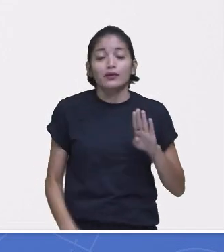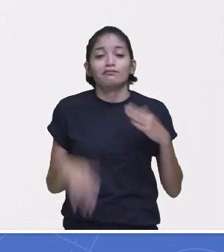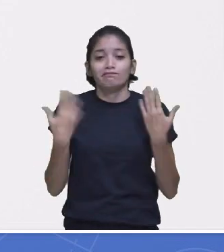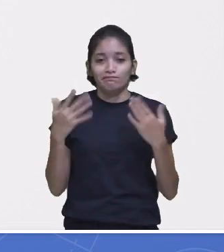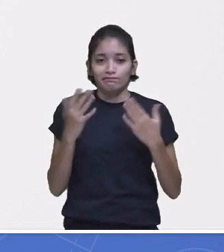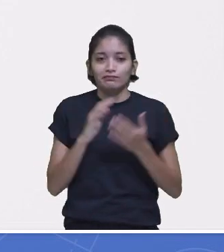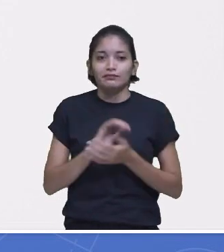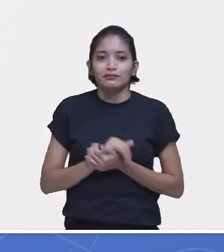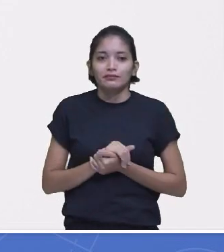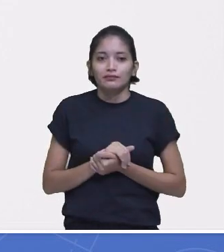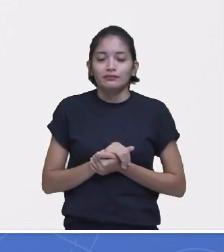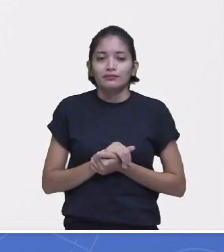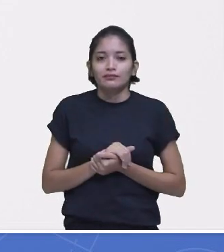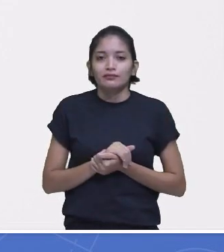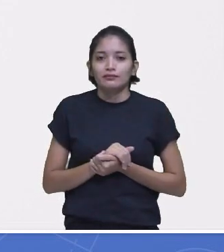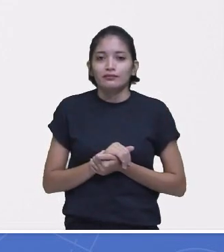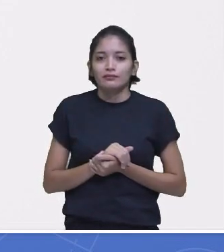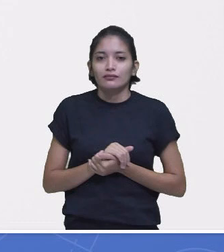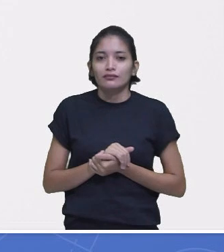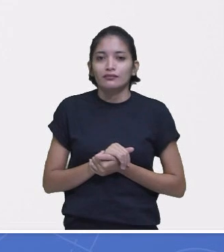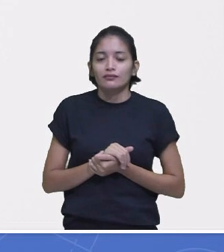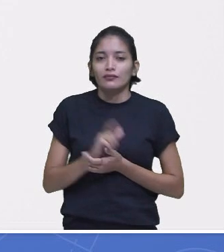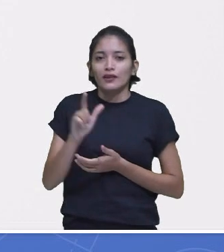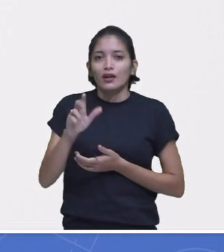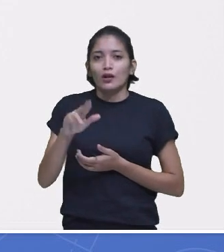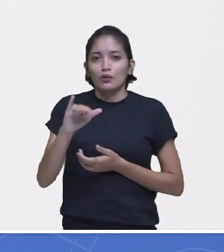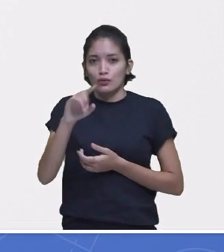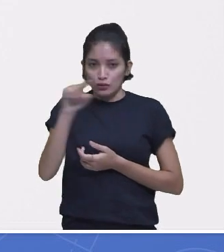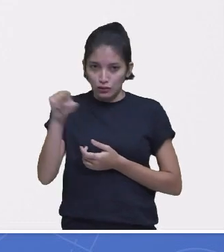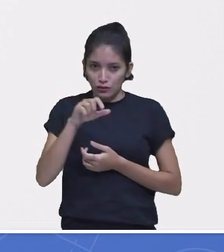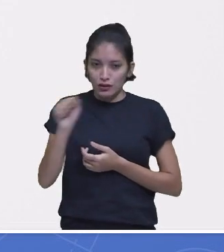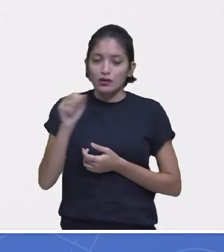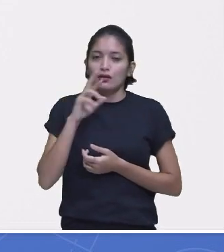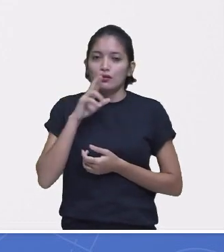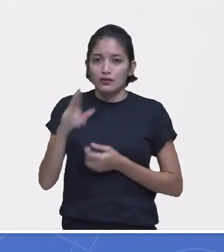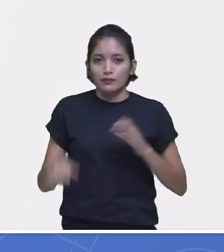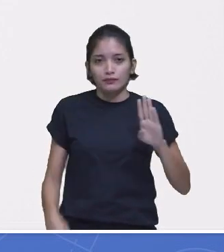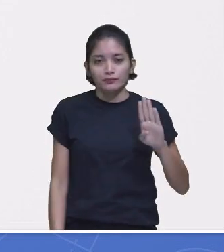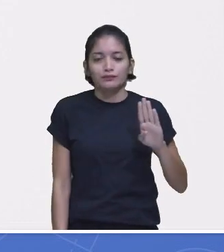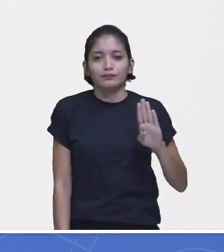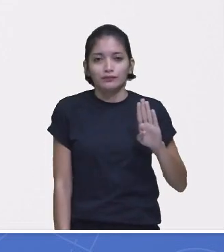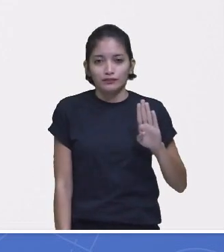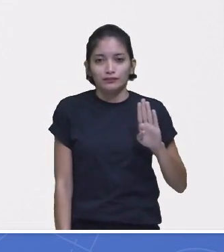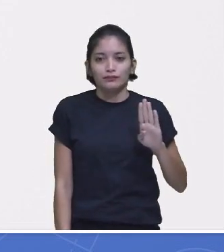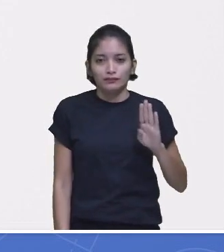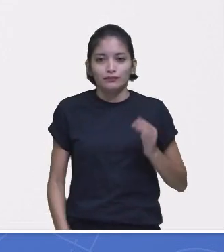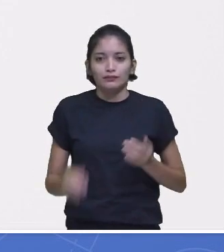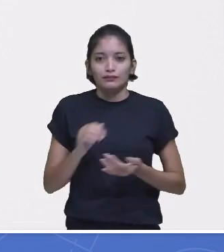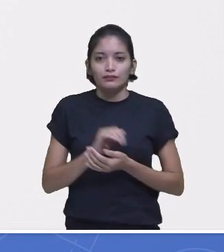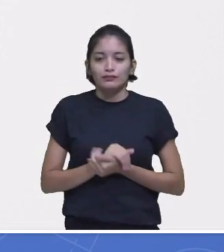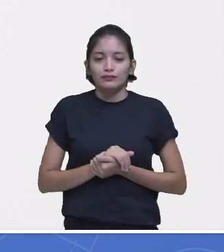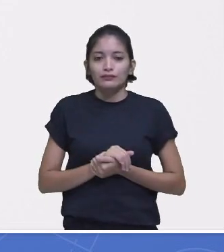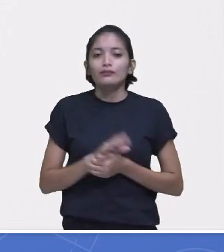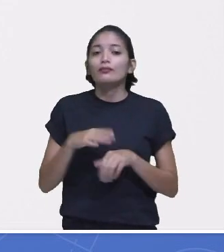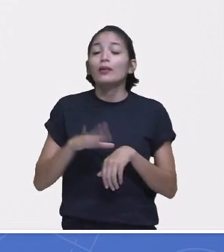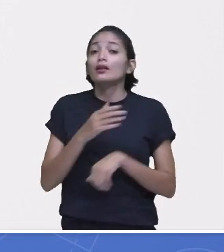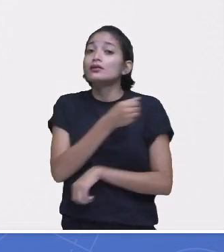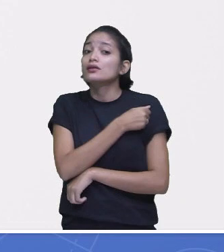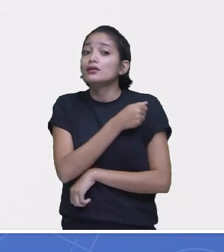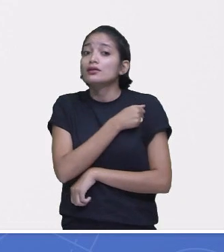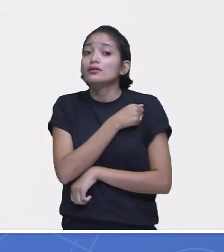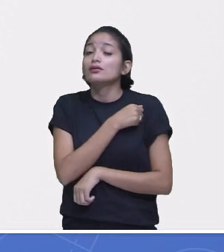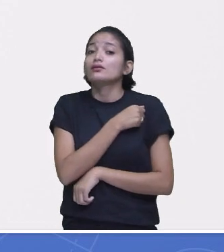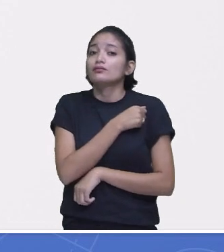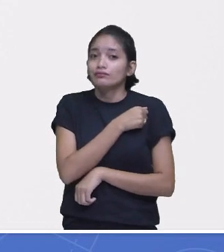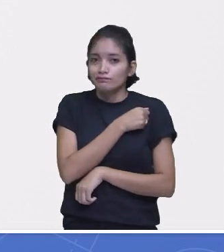Juan. Enhorabuena. Felicitações. A Luísa, alternativa B. Quem mais? Eu estou vendo